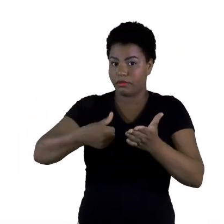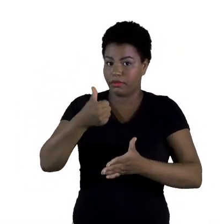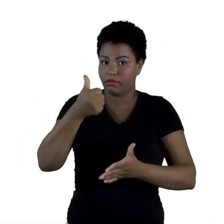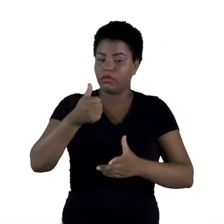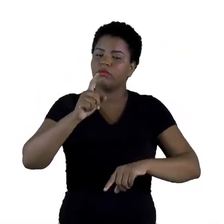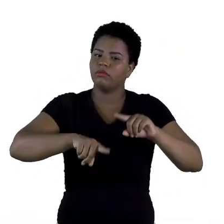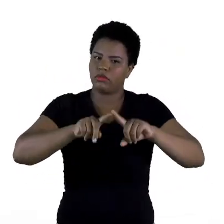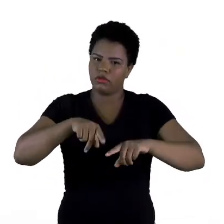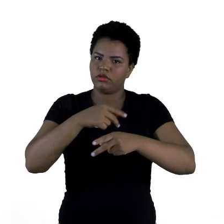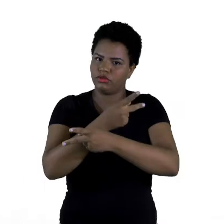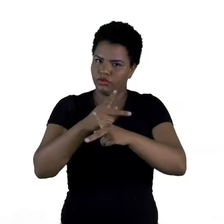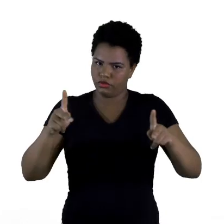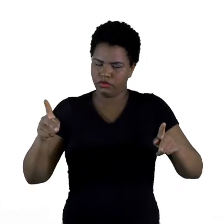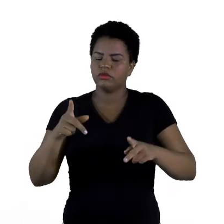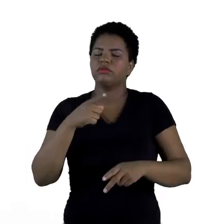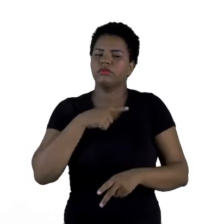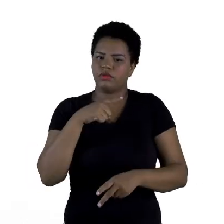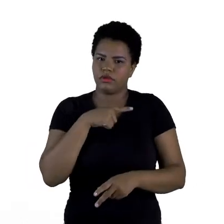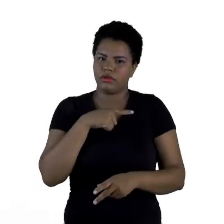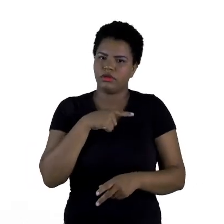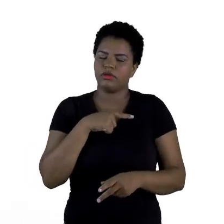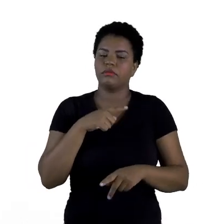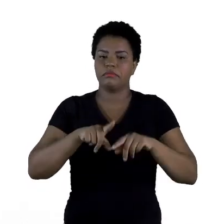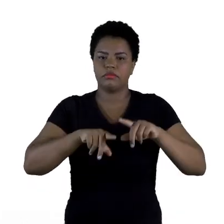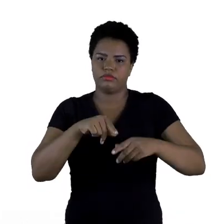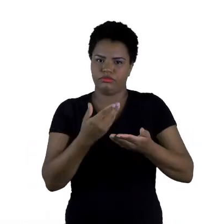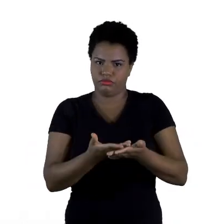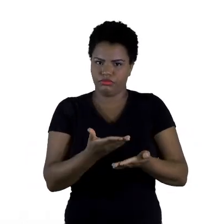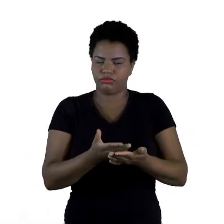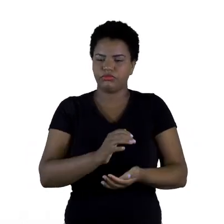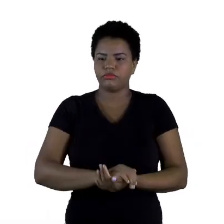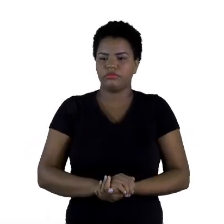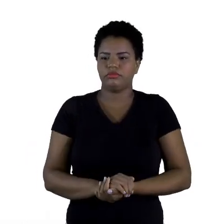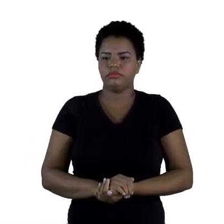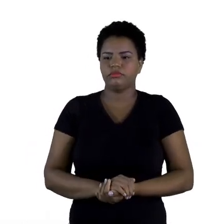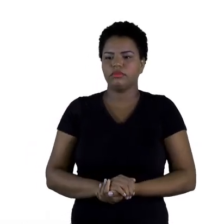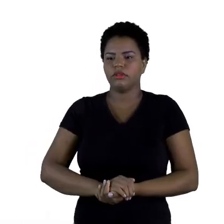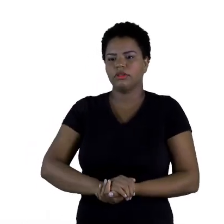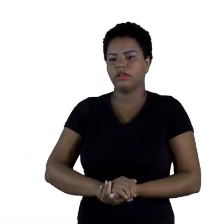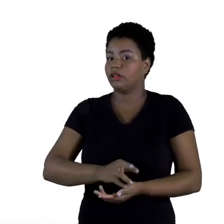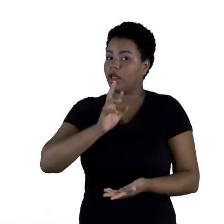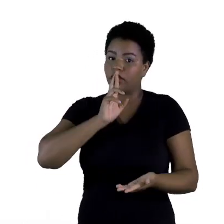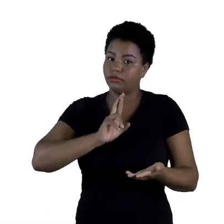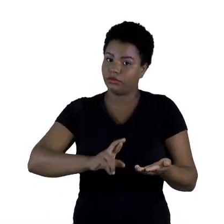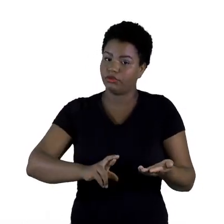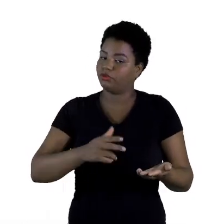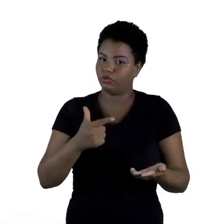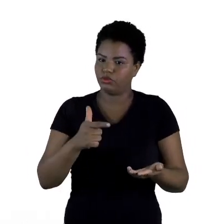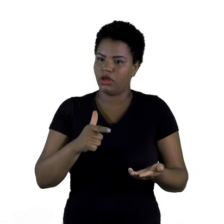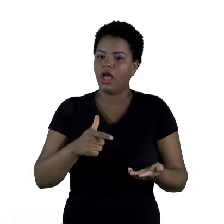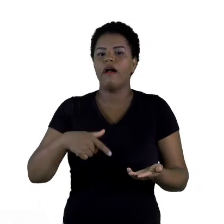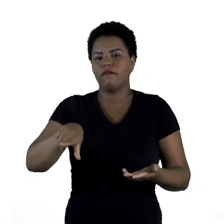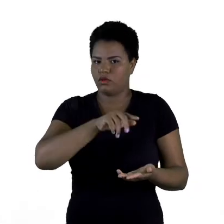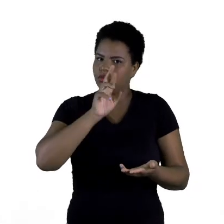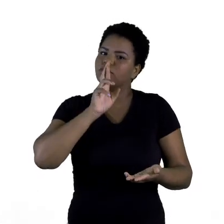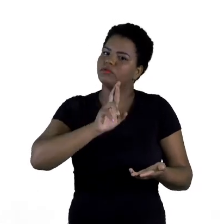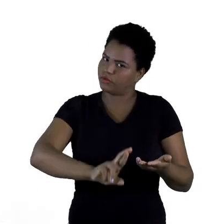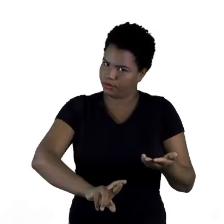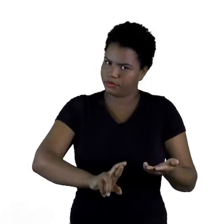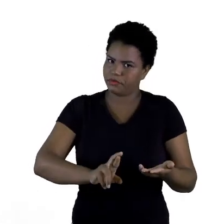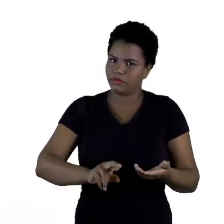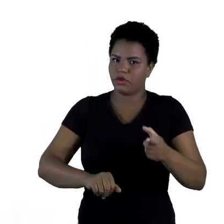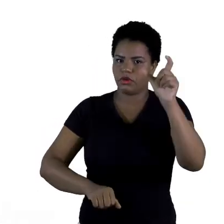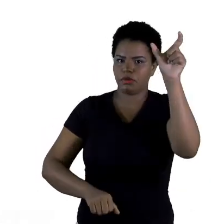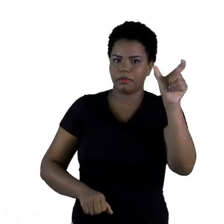no material apostilado de vocês, no material de estudo, que também não está respondido e vocês vão responder. Olha só, na primeira coluna tem